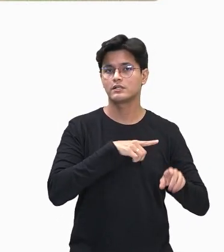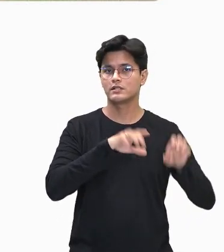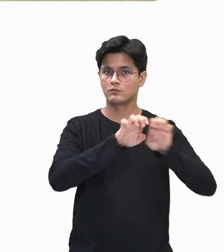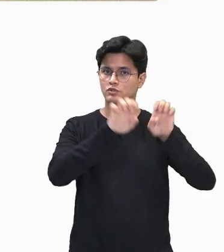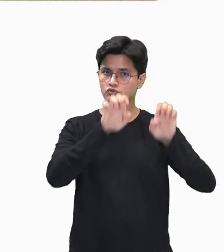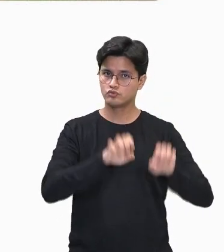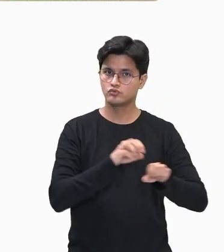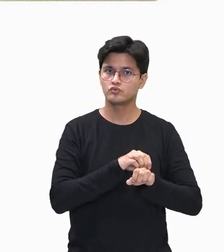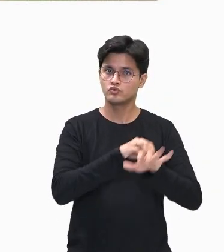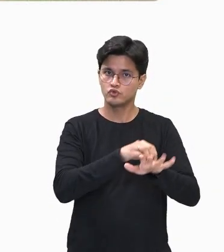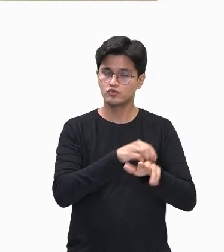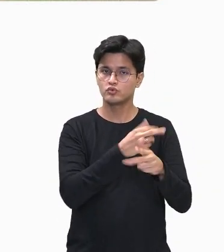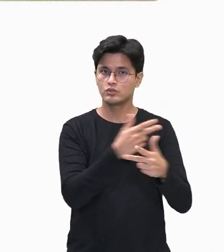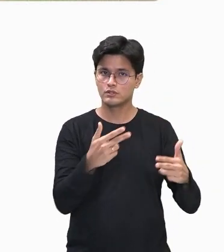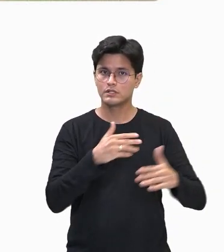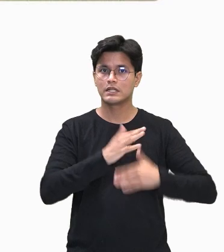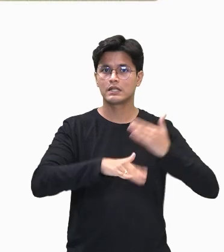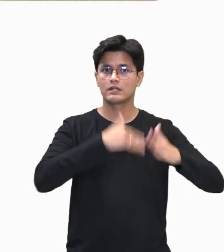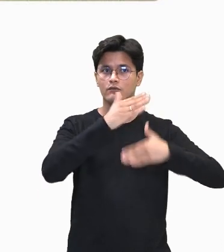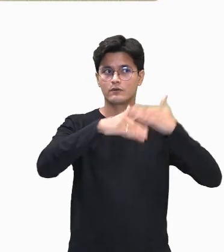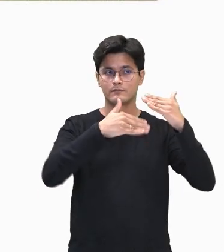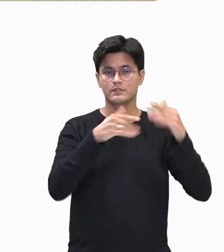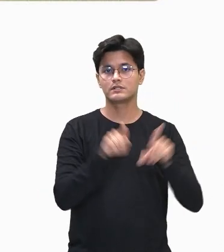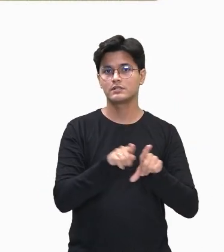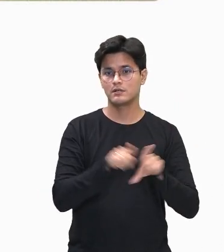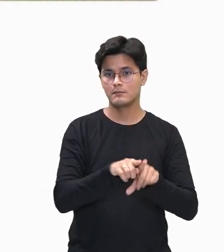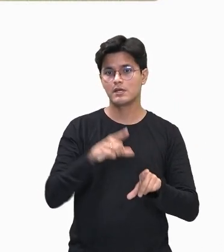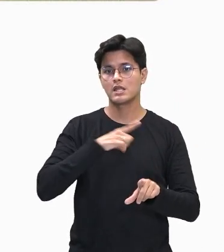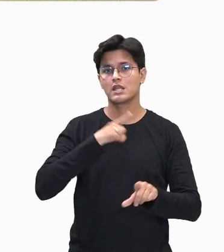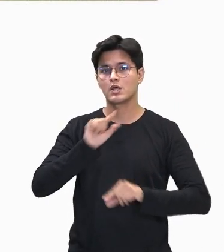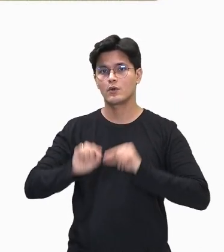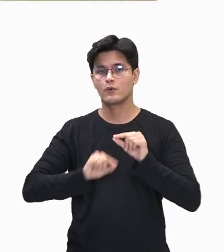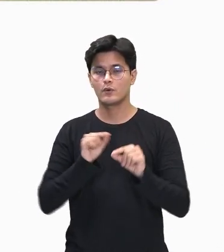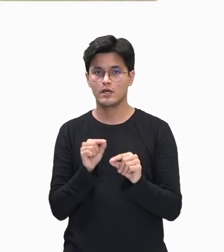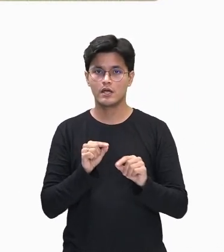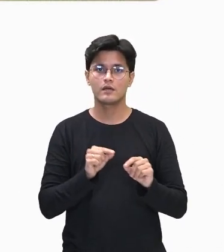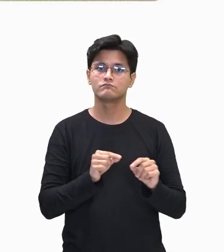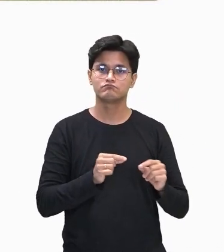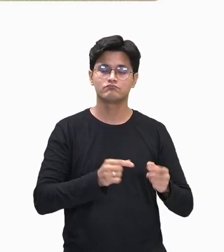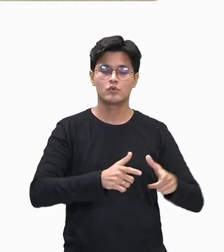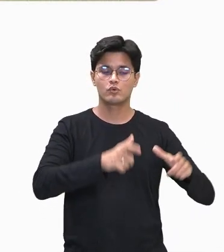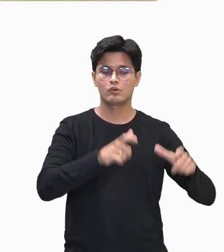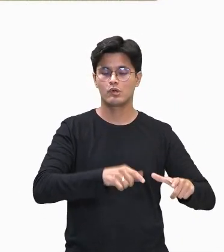né? Onde a gente vai ter aí a localização também